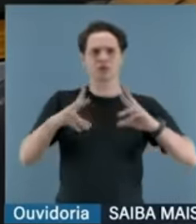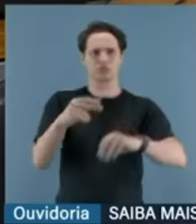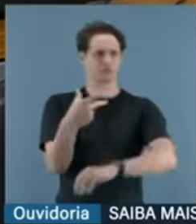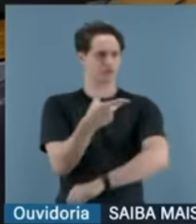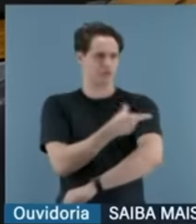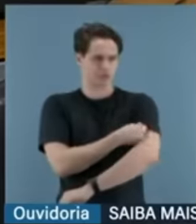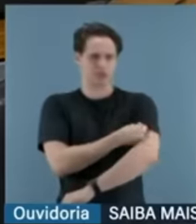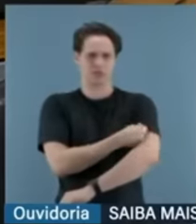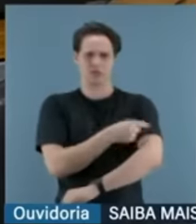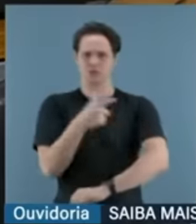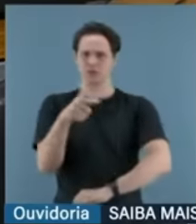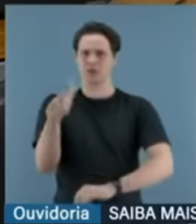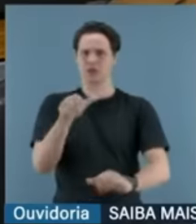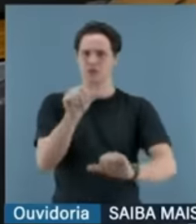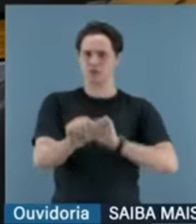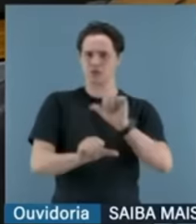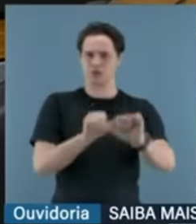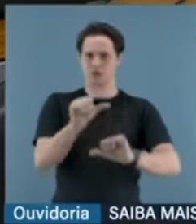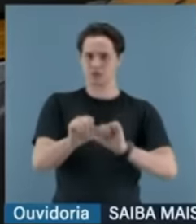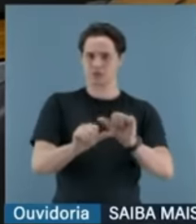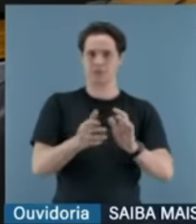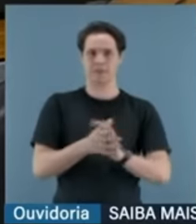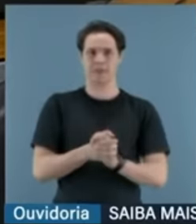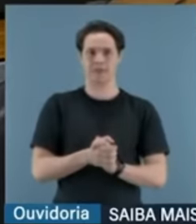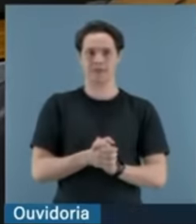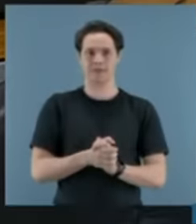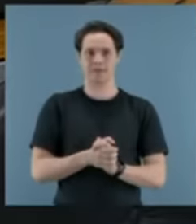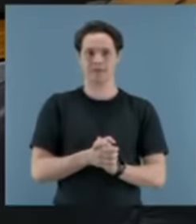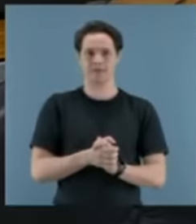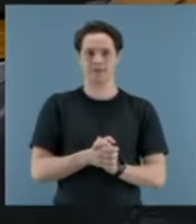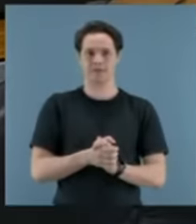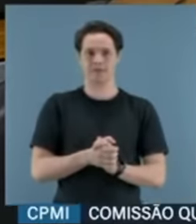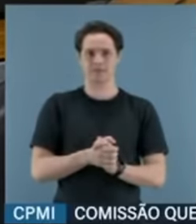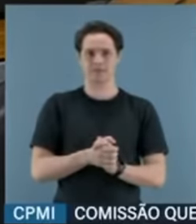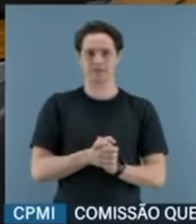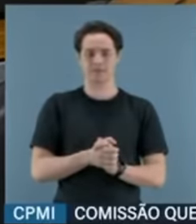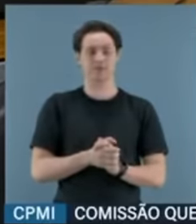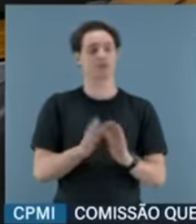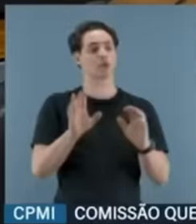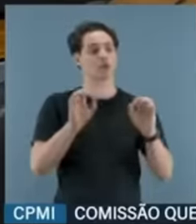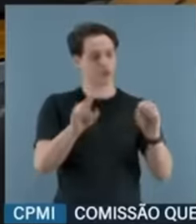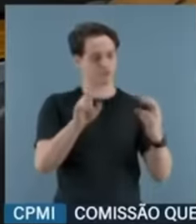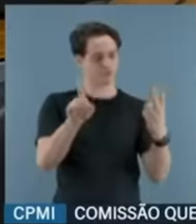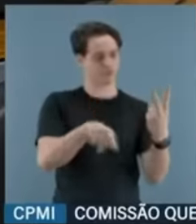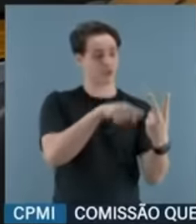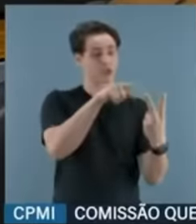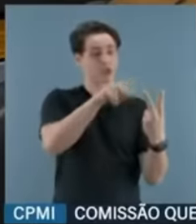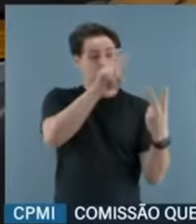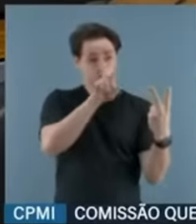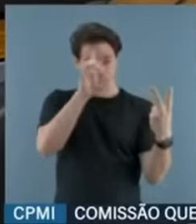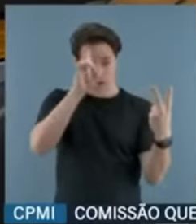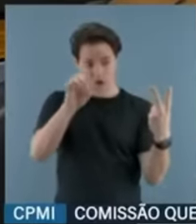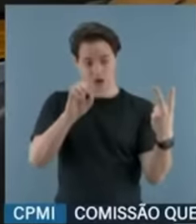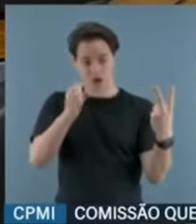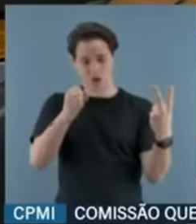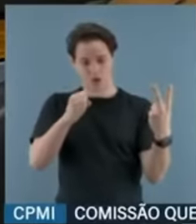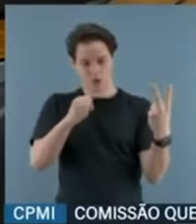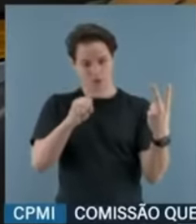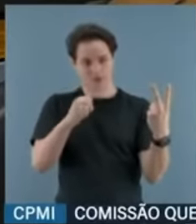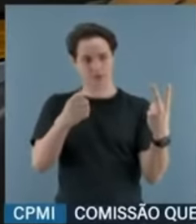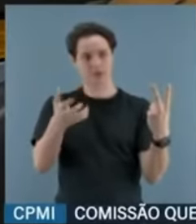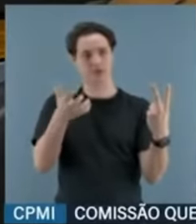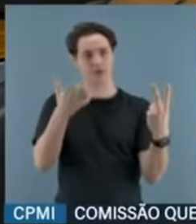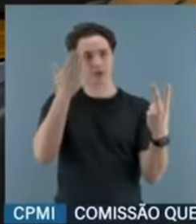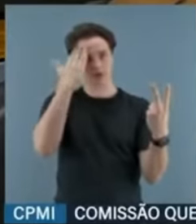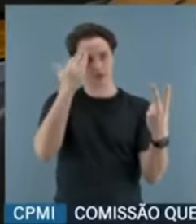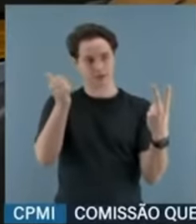tem adulteração nenhuma, não. Ponto. Bom, sobre a questão do dia 8 em diante, gostaria de saber do senhor...